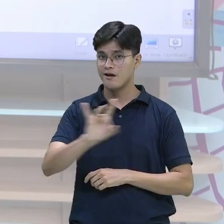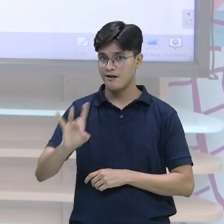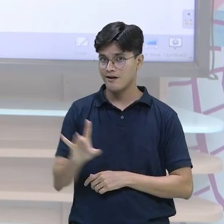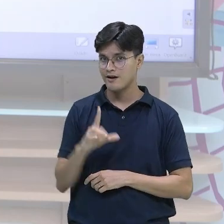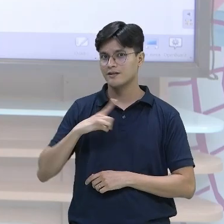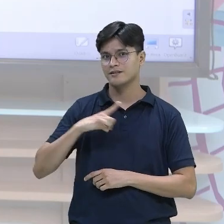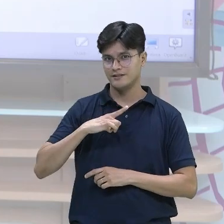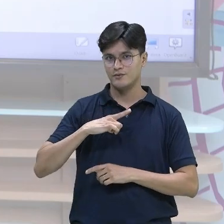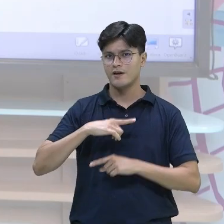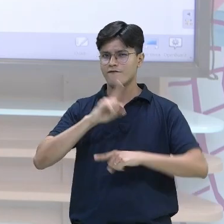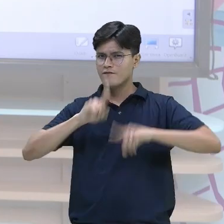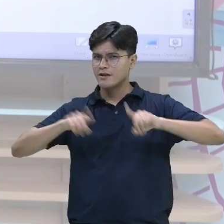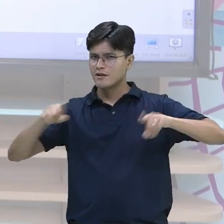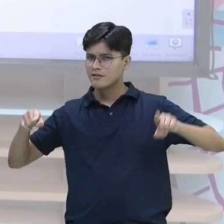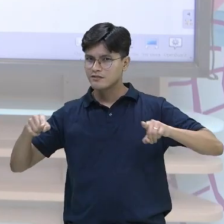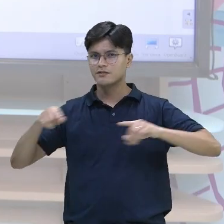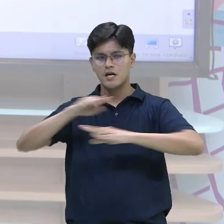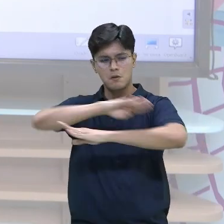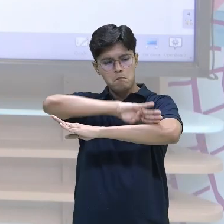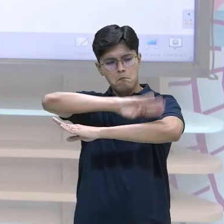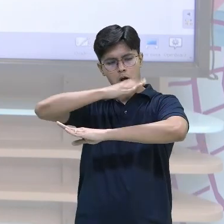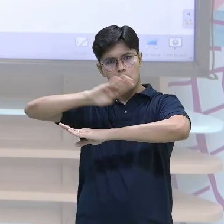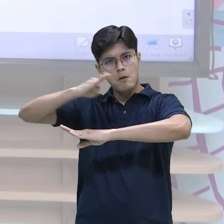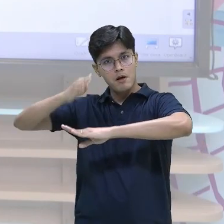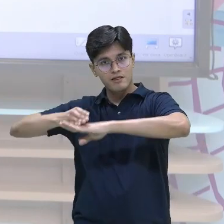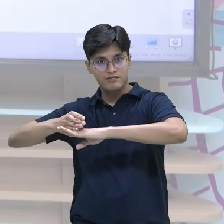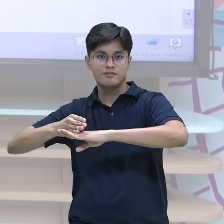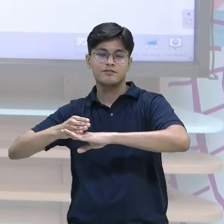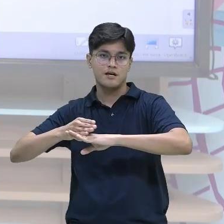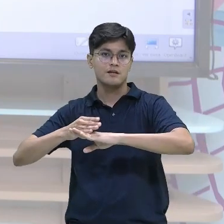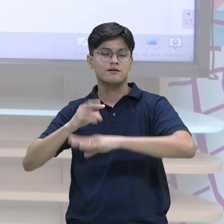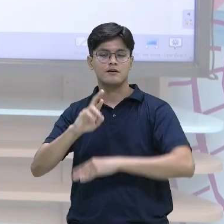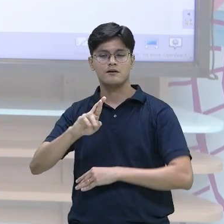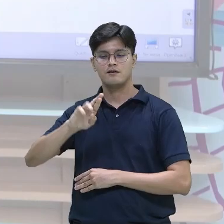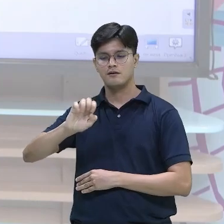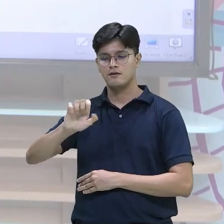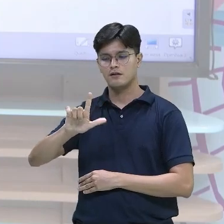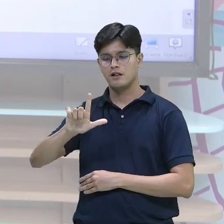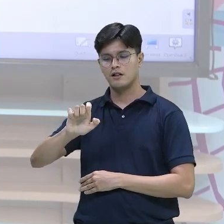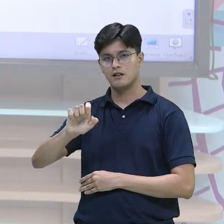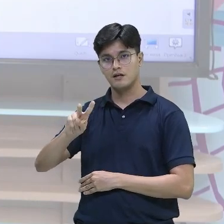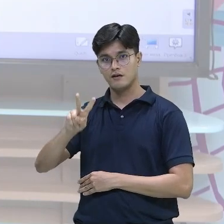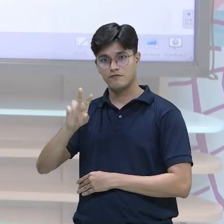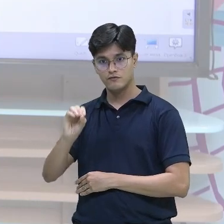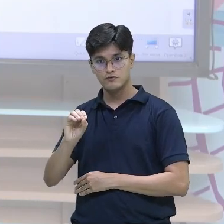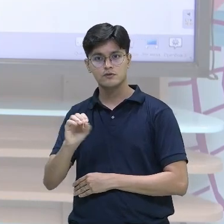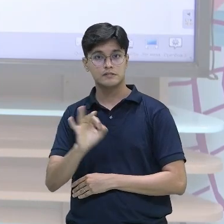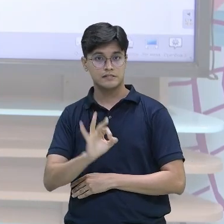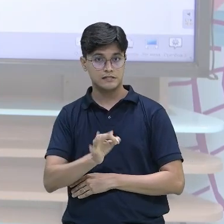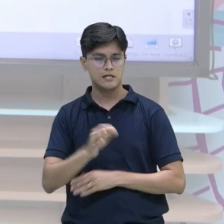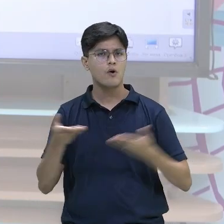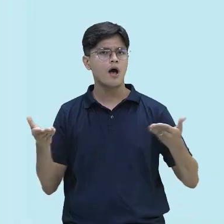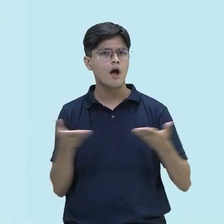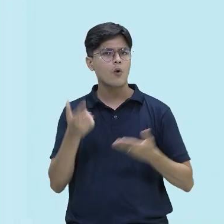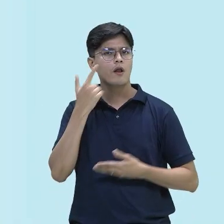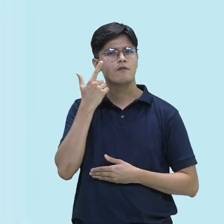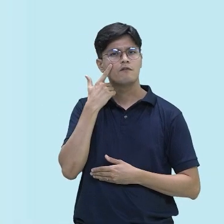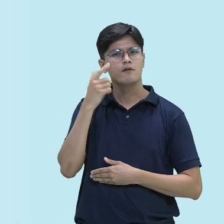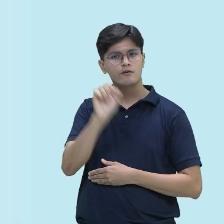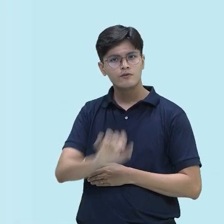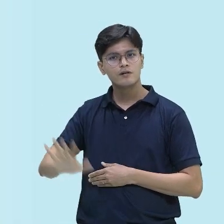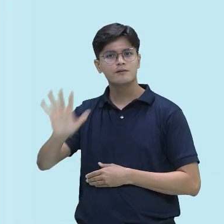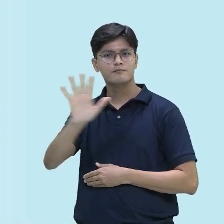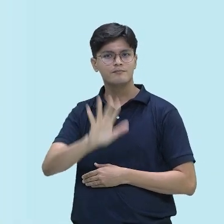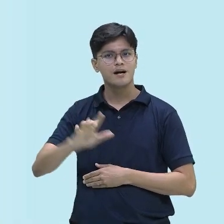mais planas, e isso nós vamos chamar de relevo, certo? Agora vamos observar uma imagem e aí a gente